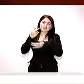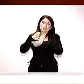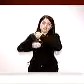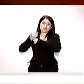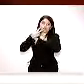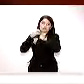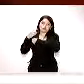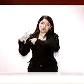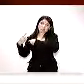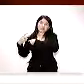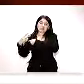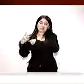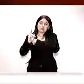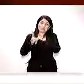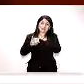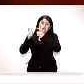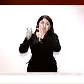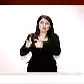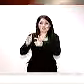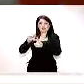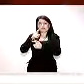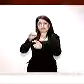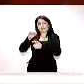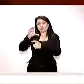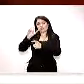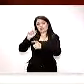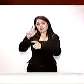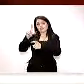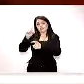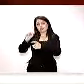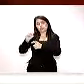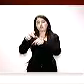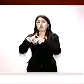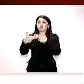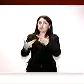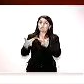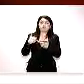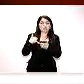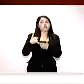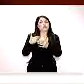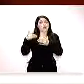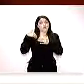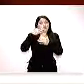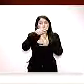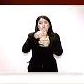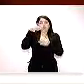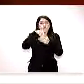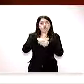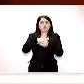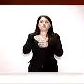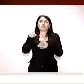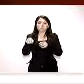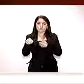2002 da prefeitura da mesma prefeitura assim voto pelo provimento parcial dos recursos